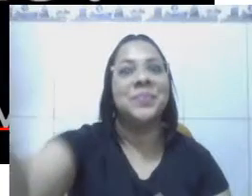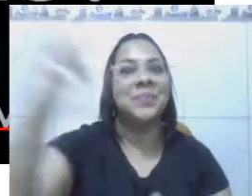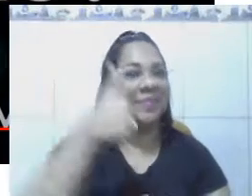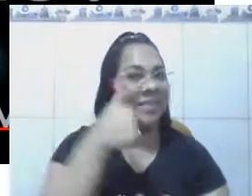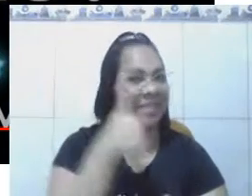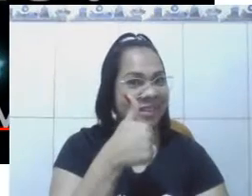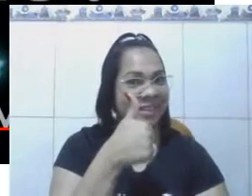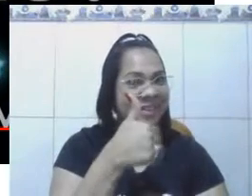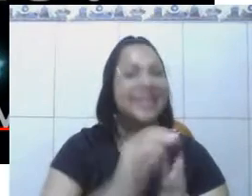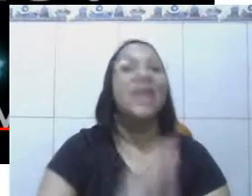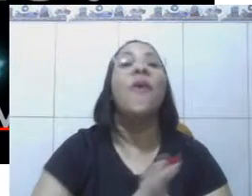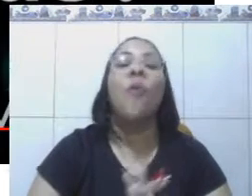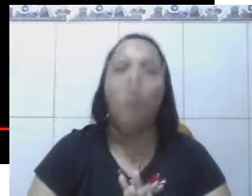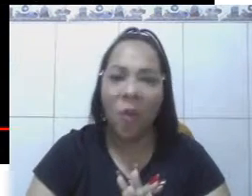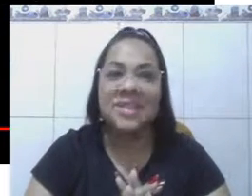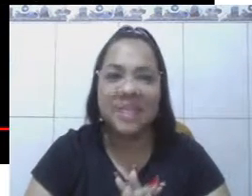craque.